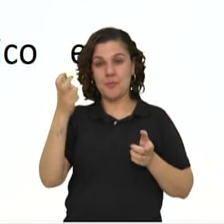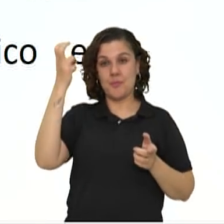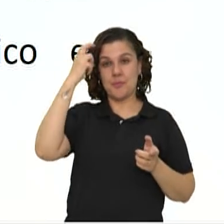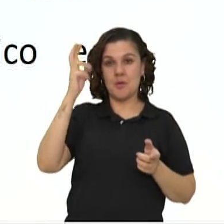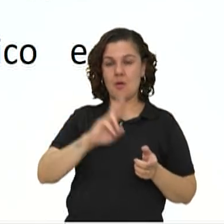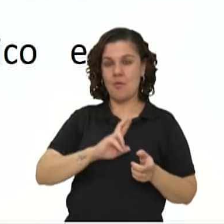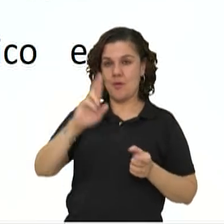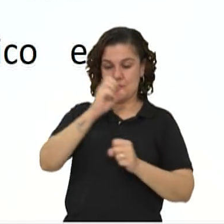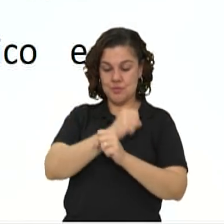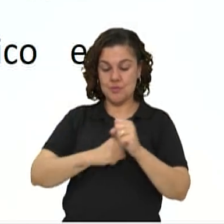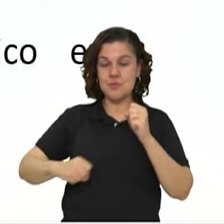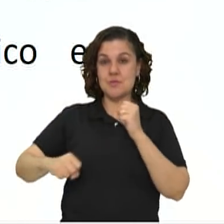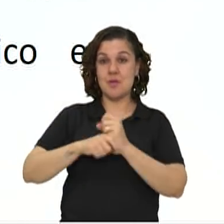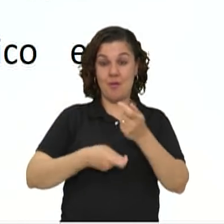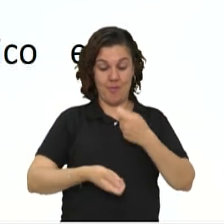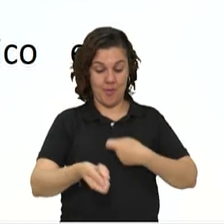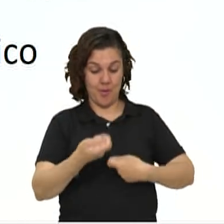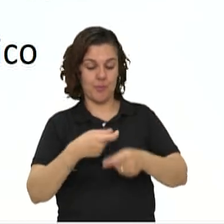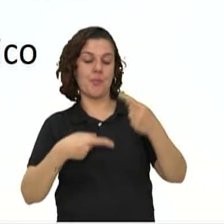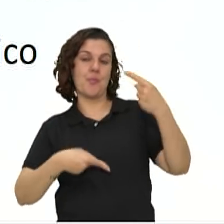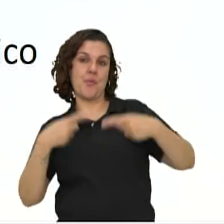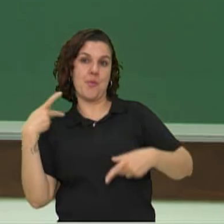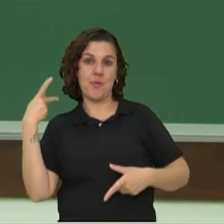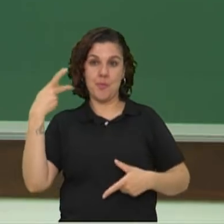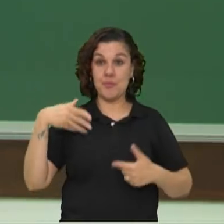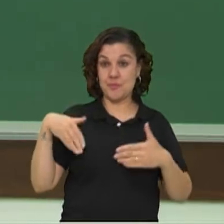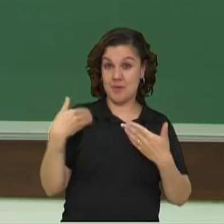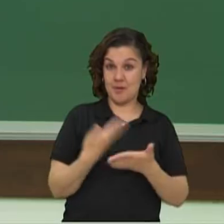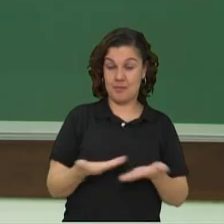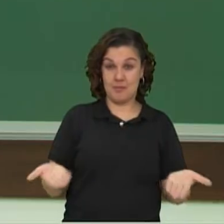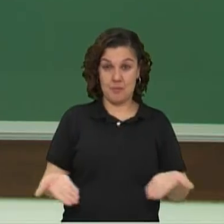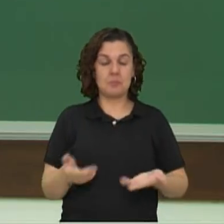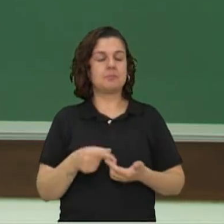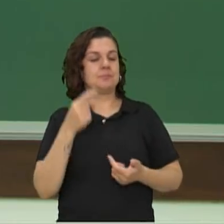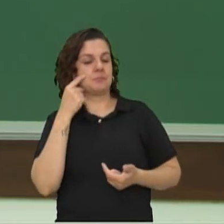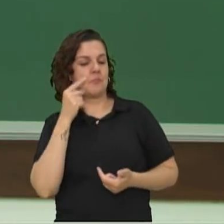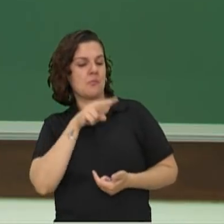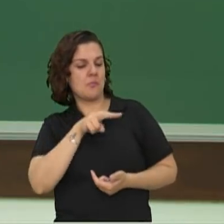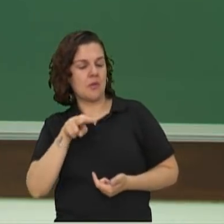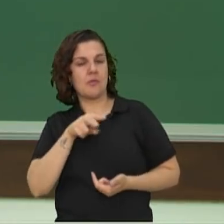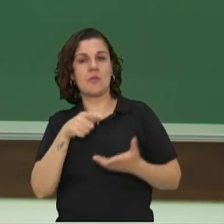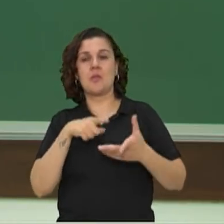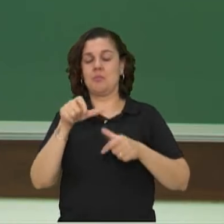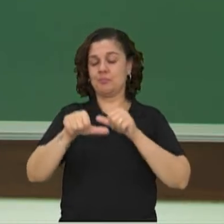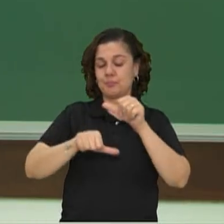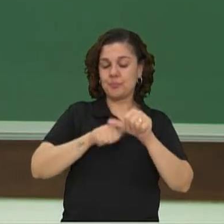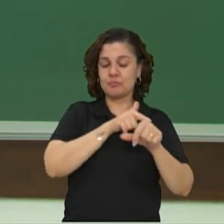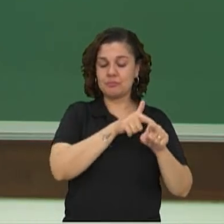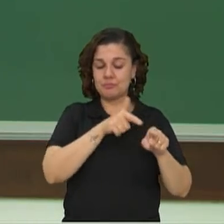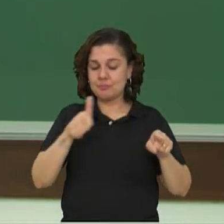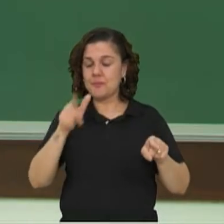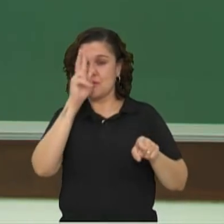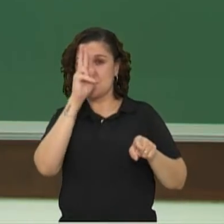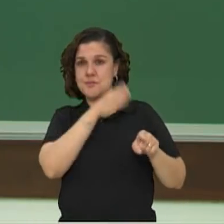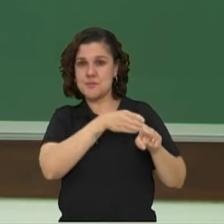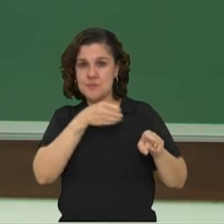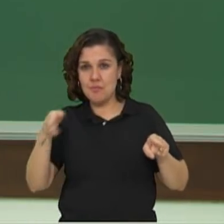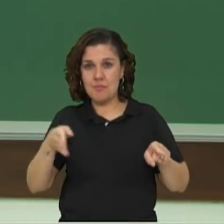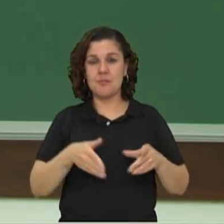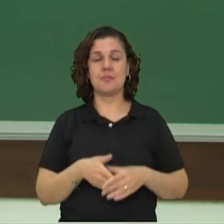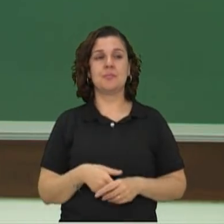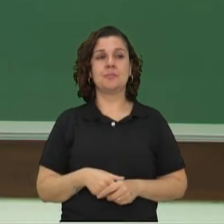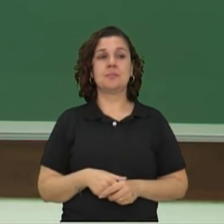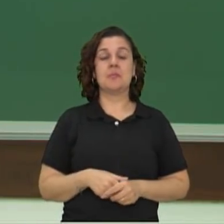religioso, social, econômico e político. Como vocês viram, né, nós tivemos muitas mudanças ao longo da história,